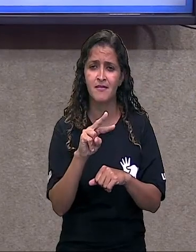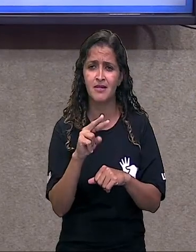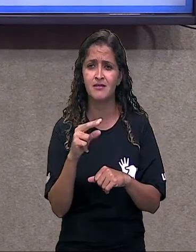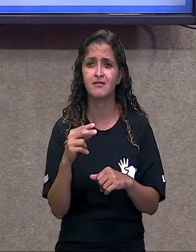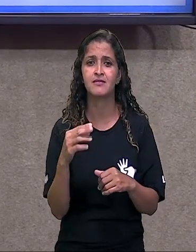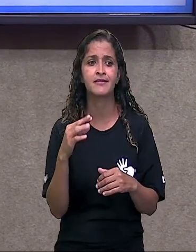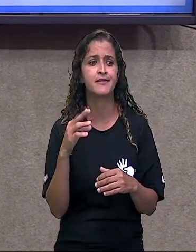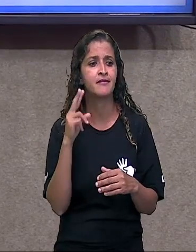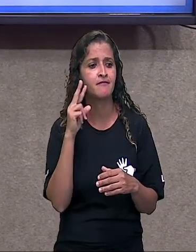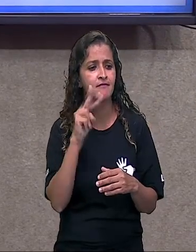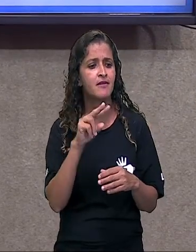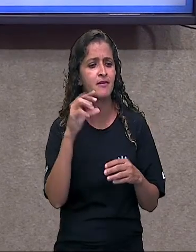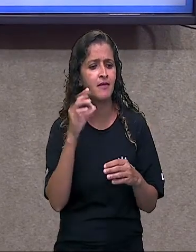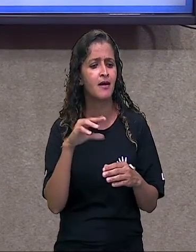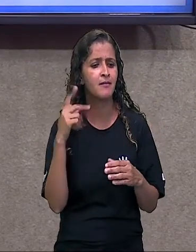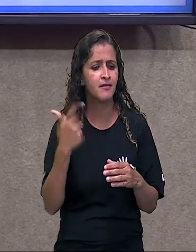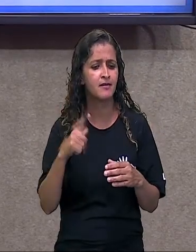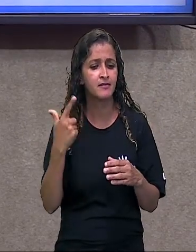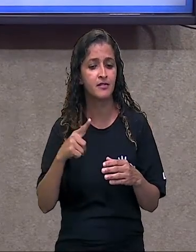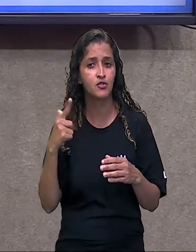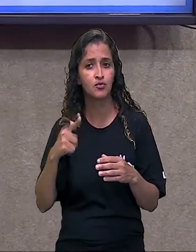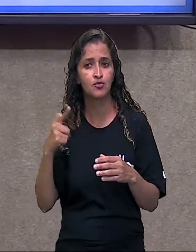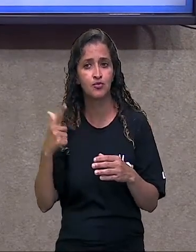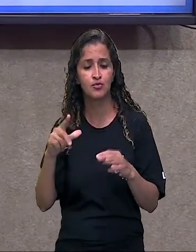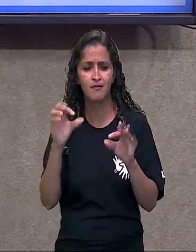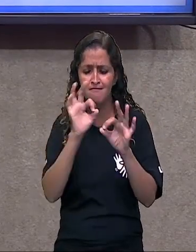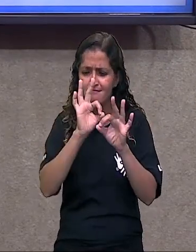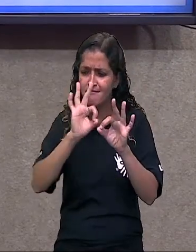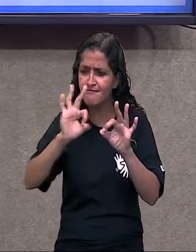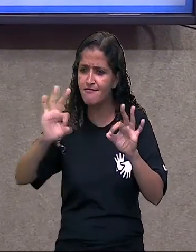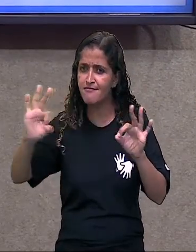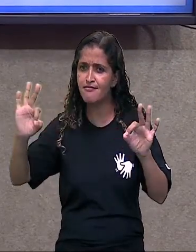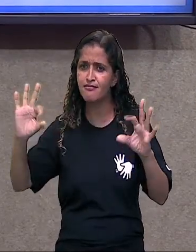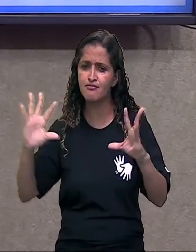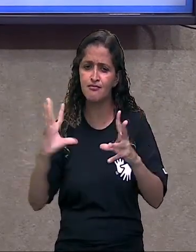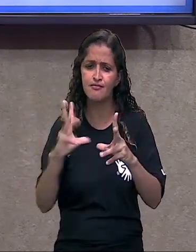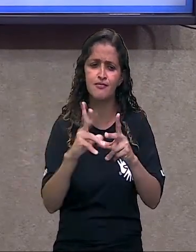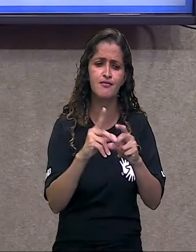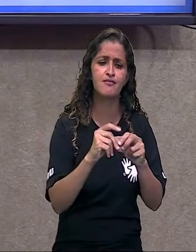vezes forem necessárias, tá bom? Assiste, volta,